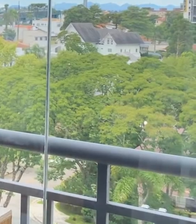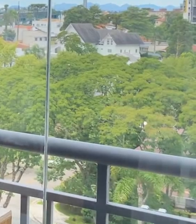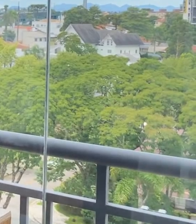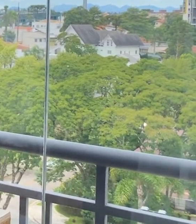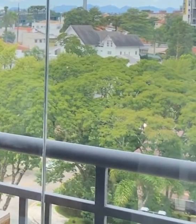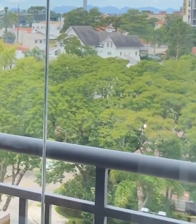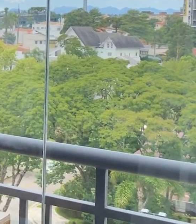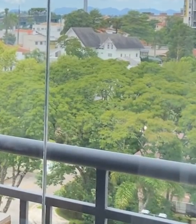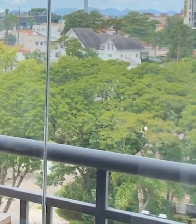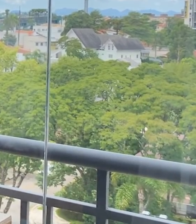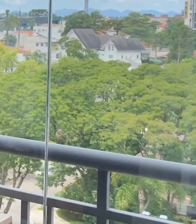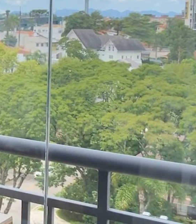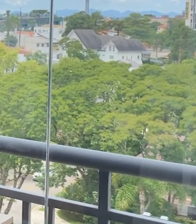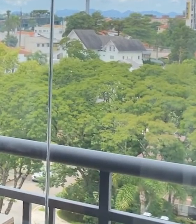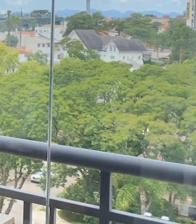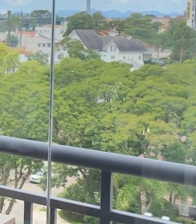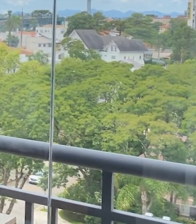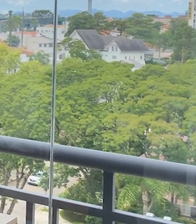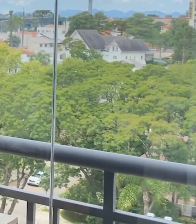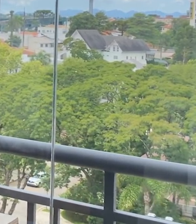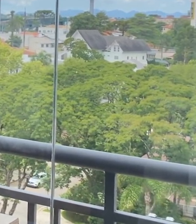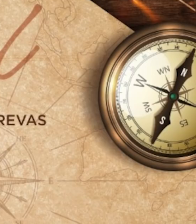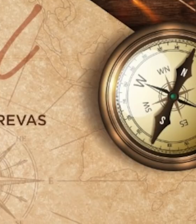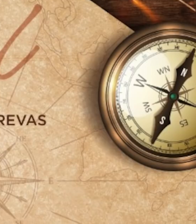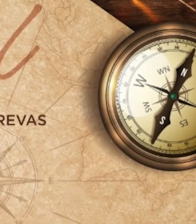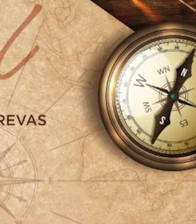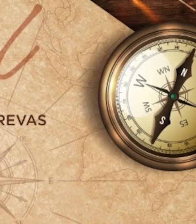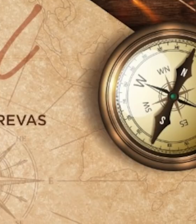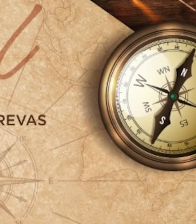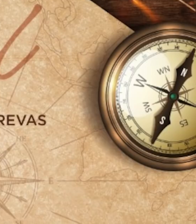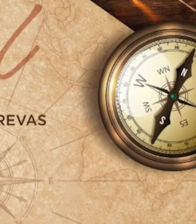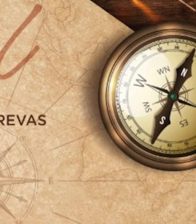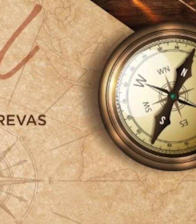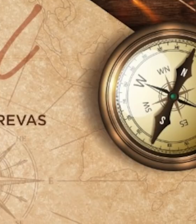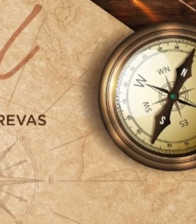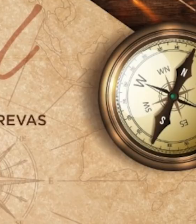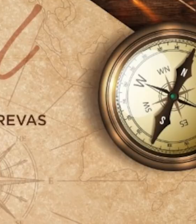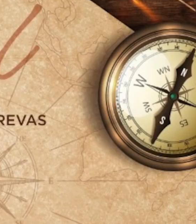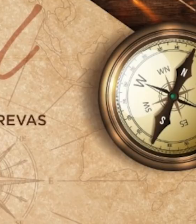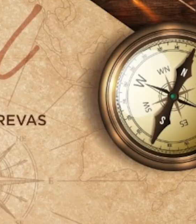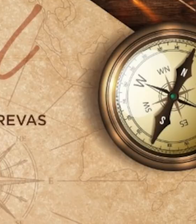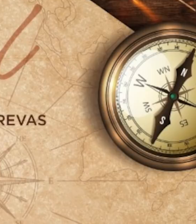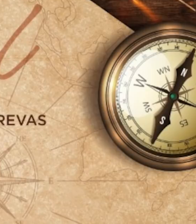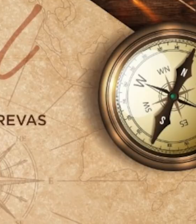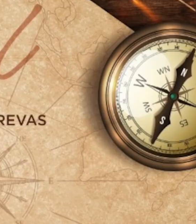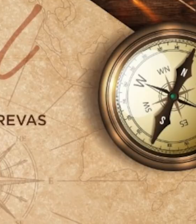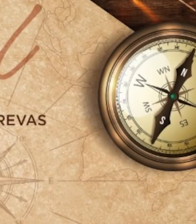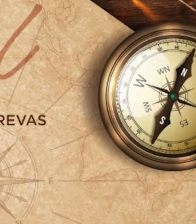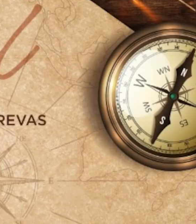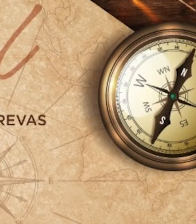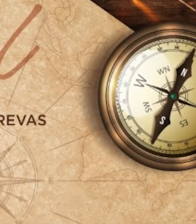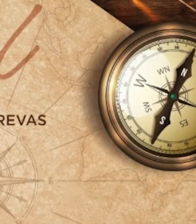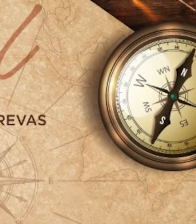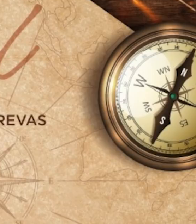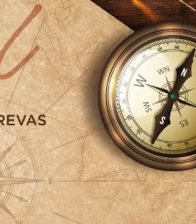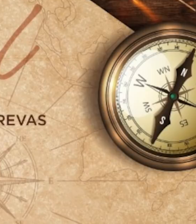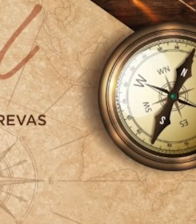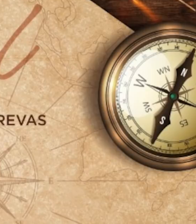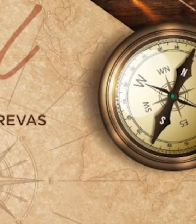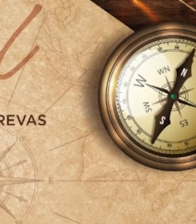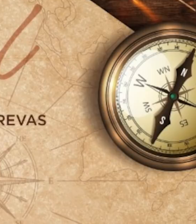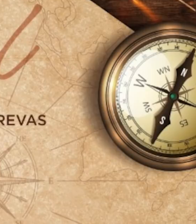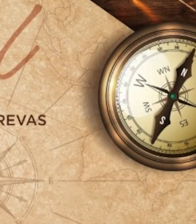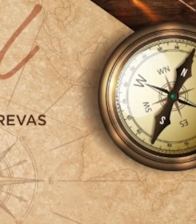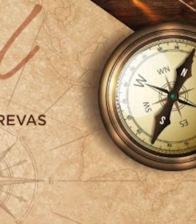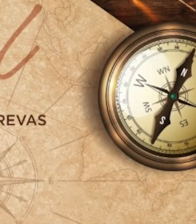o Olá queridos graça e paz Chegou o grande dia estão abertas as inscrições para o curso de servimento espiritual